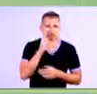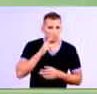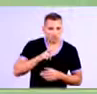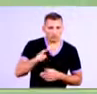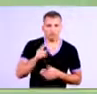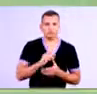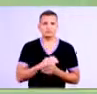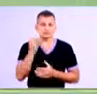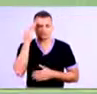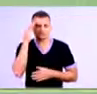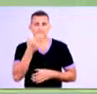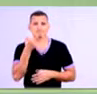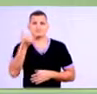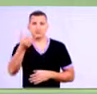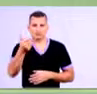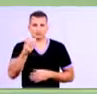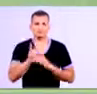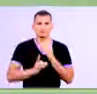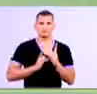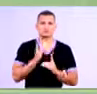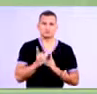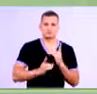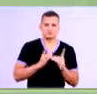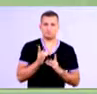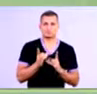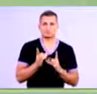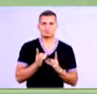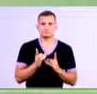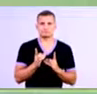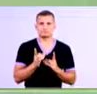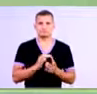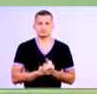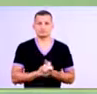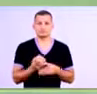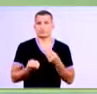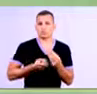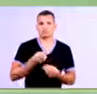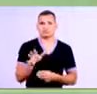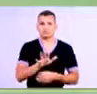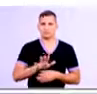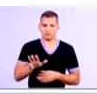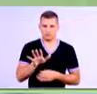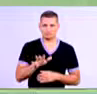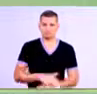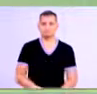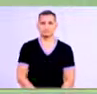apreciem e entendam melhor a dinâmica de se definir as interfaces.